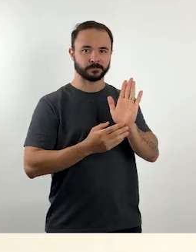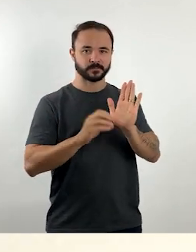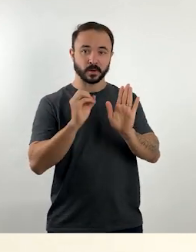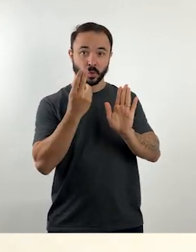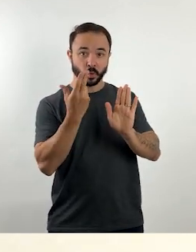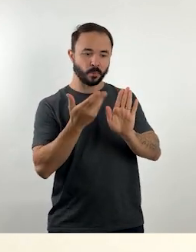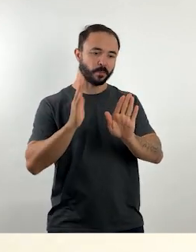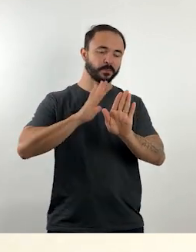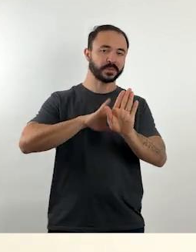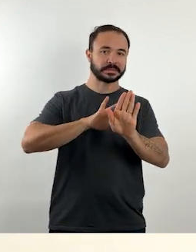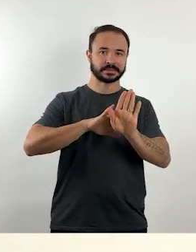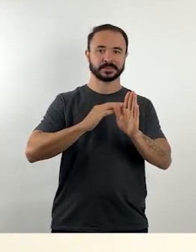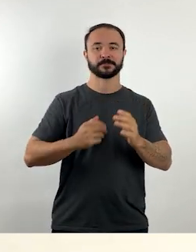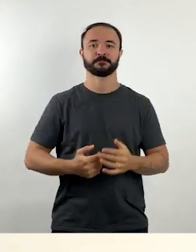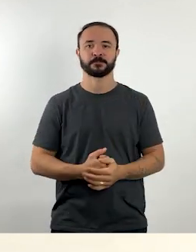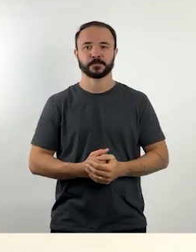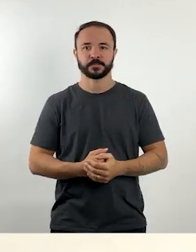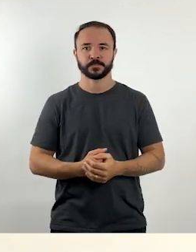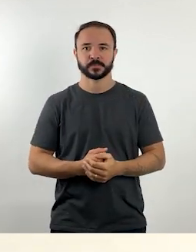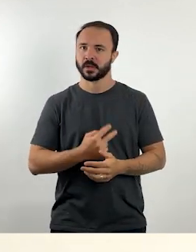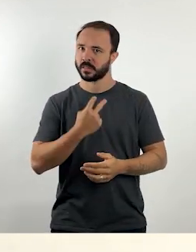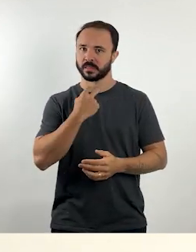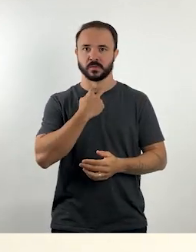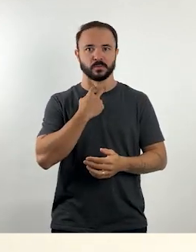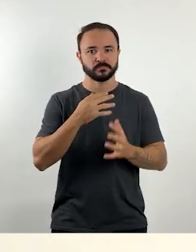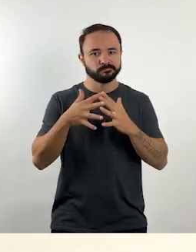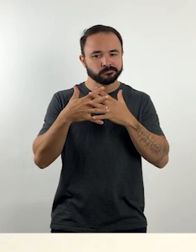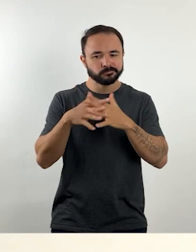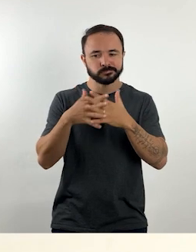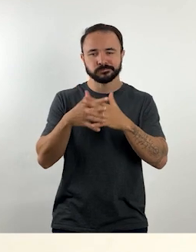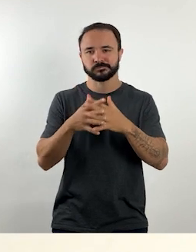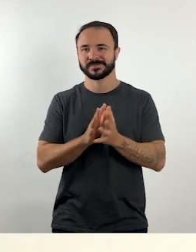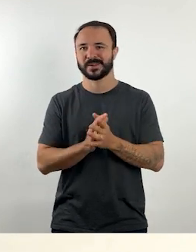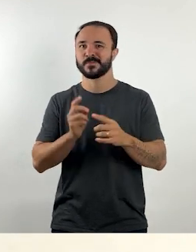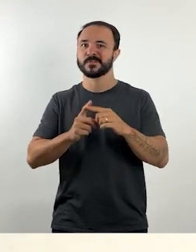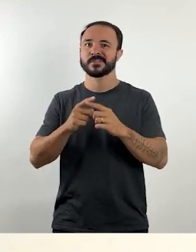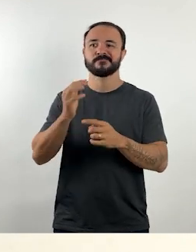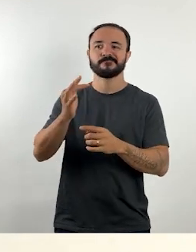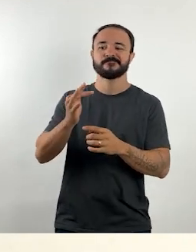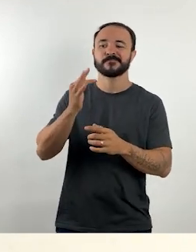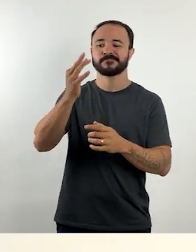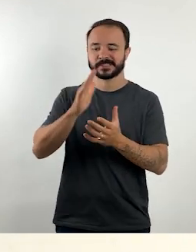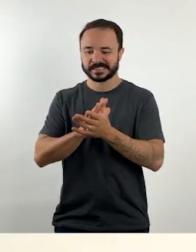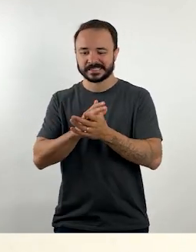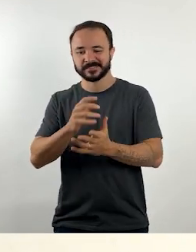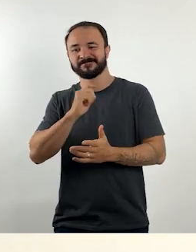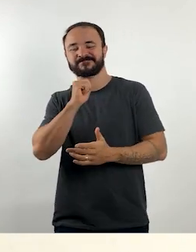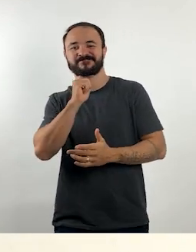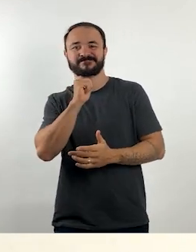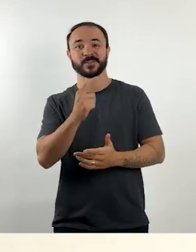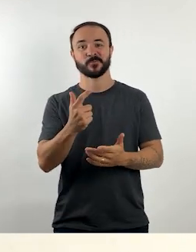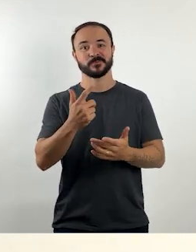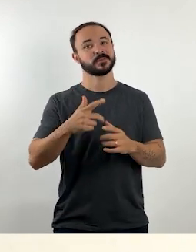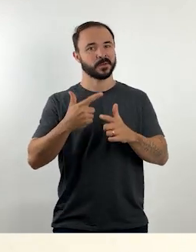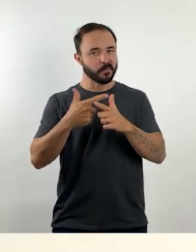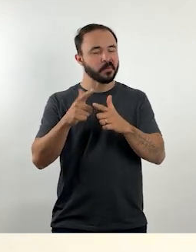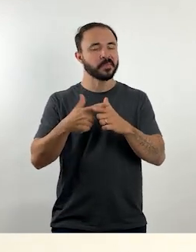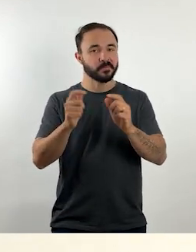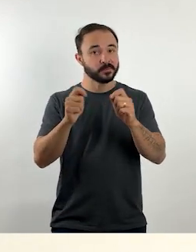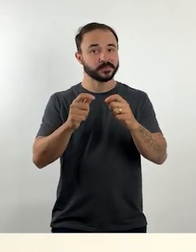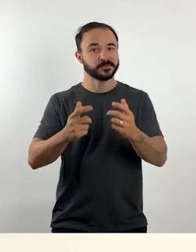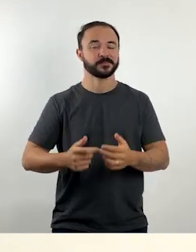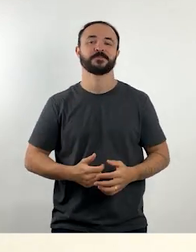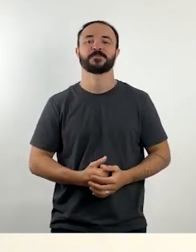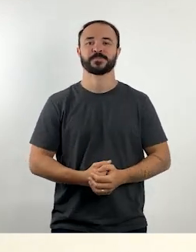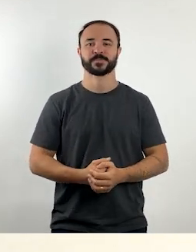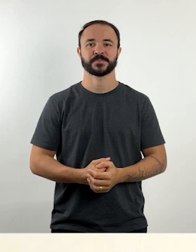elas estão para trás. Você não pode confundir, porque senão mais à frente na montagem você não consegue finalizar.